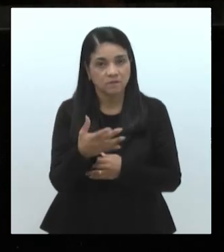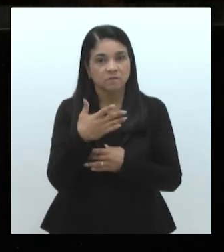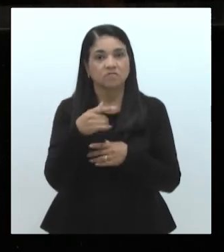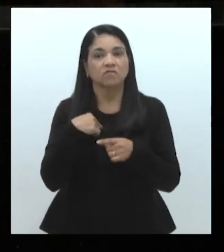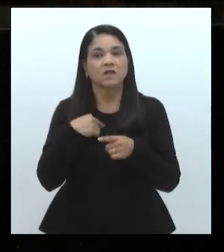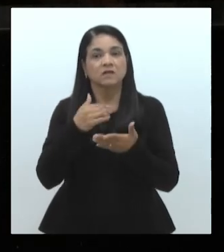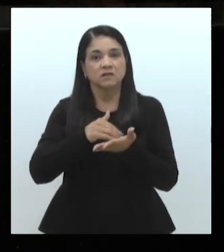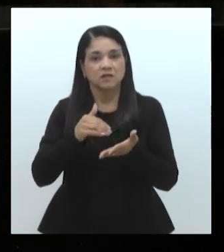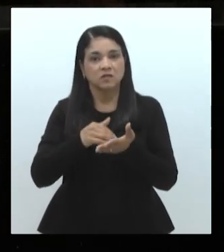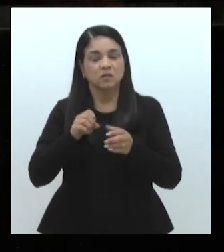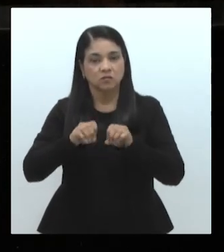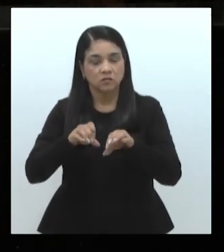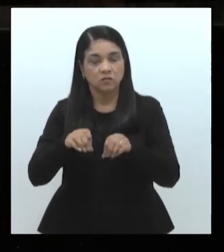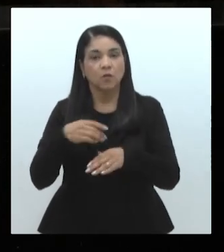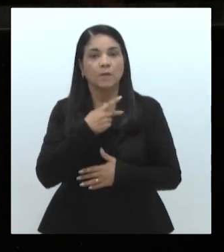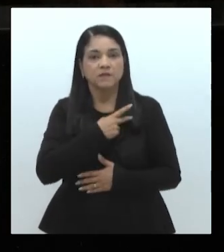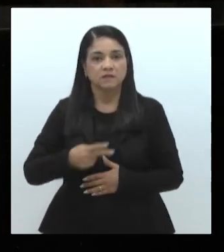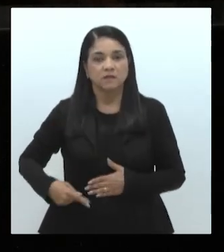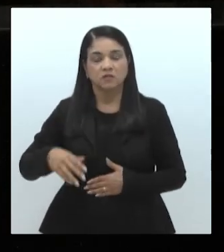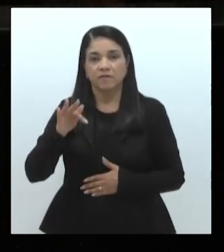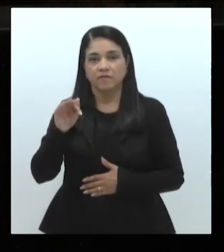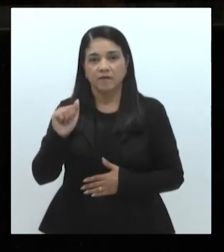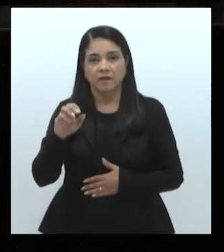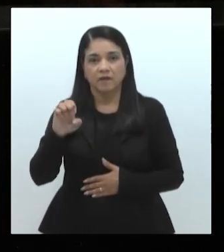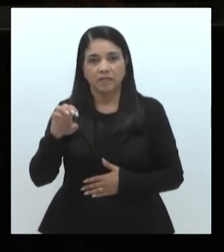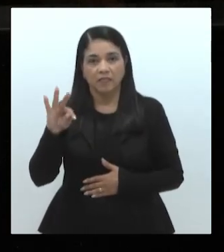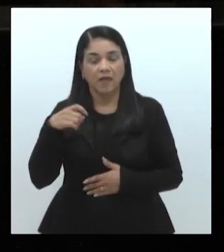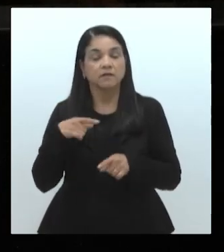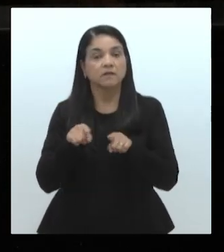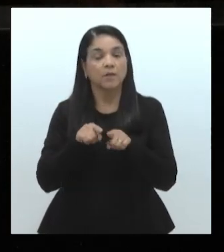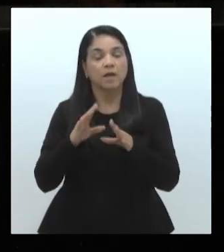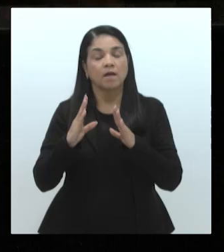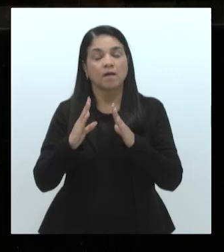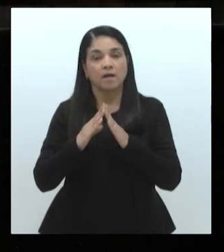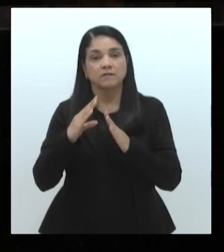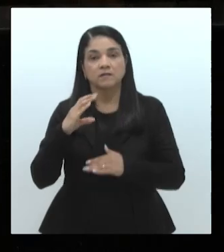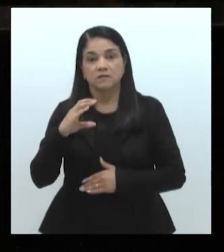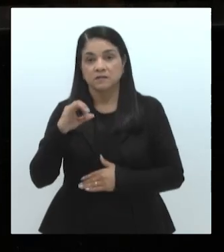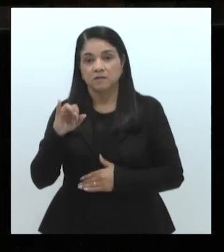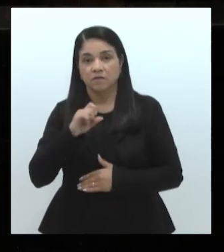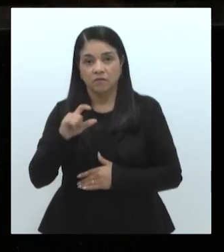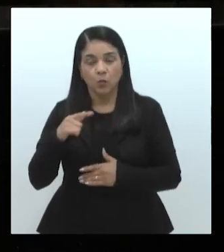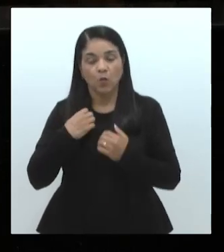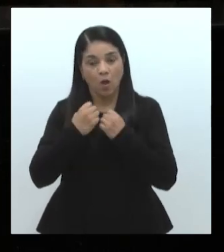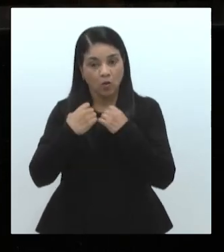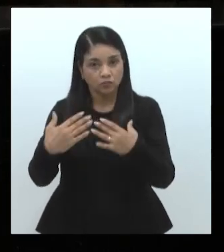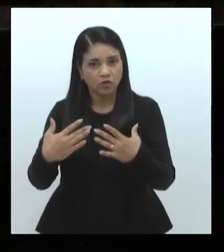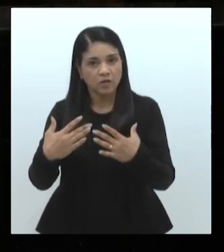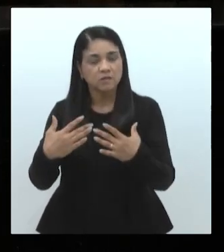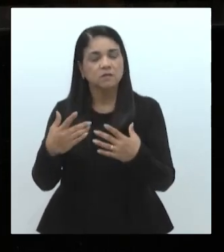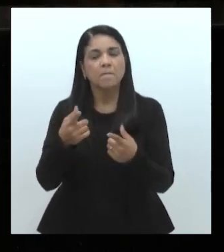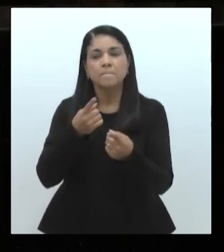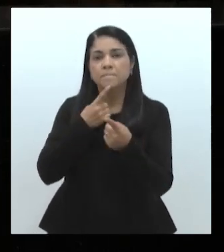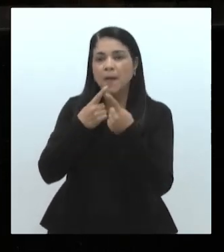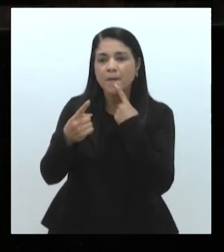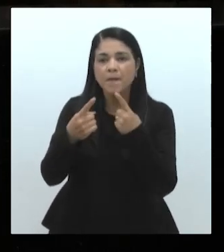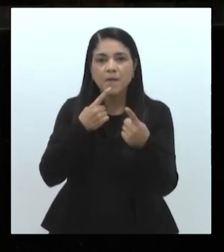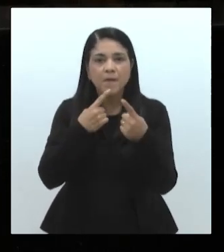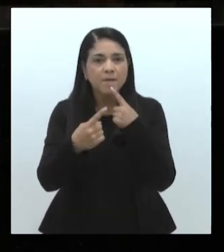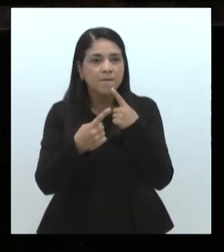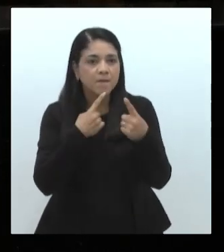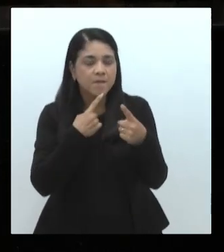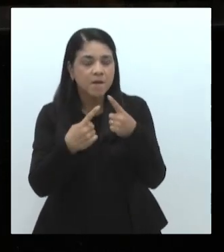o presidente da FAETEC, a Casa Civil. A audiência serviu apenas para que a gente